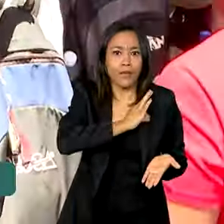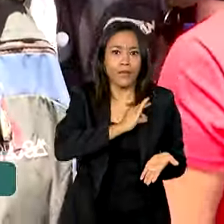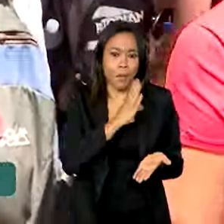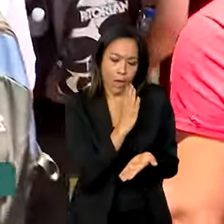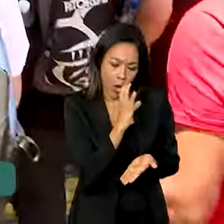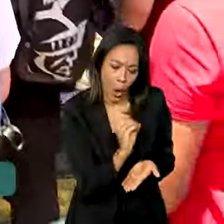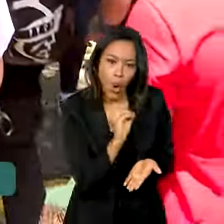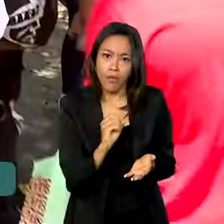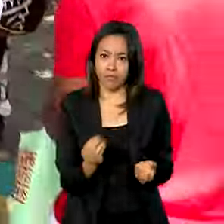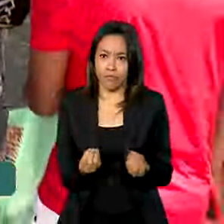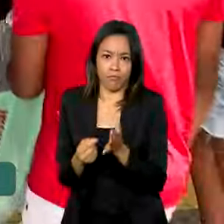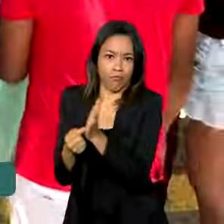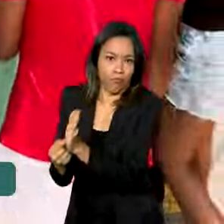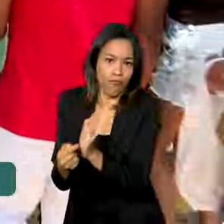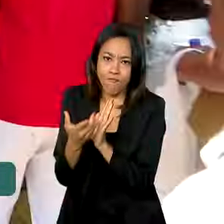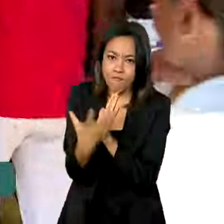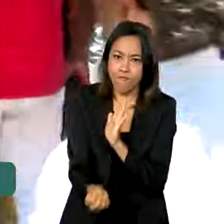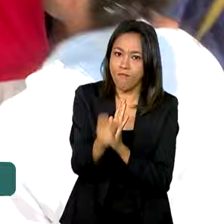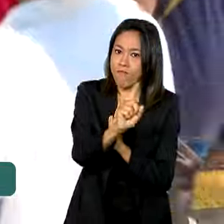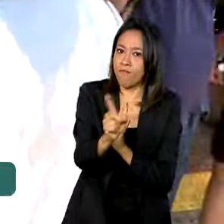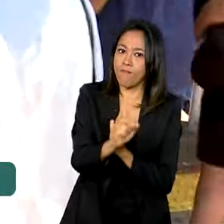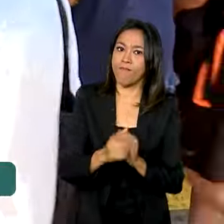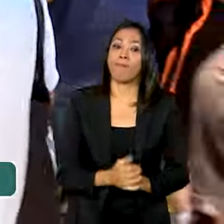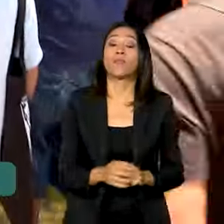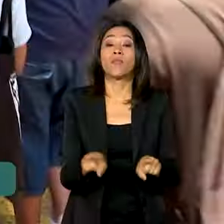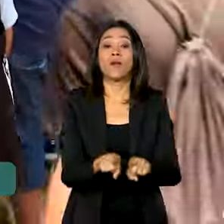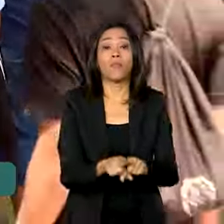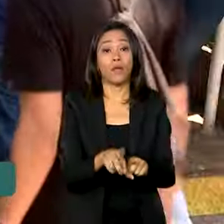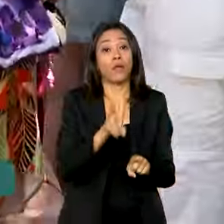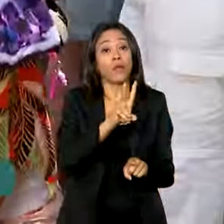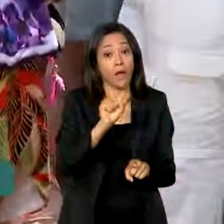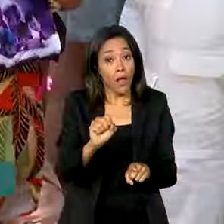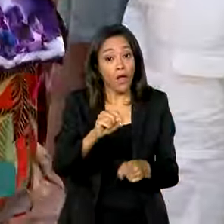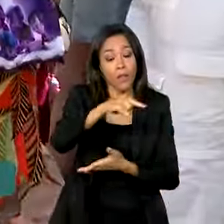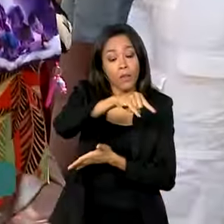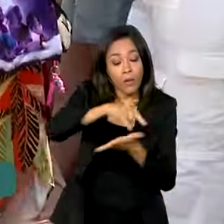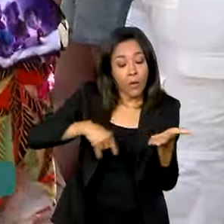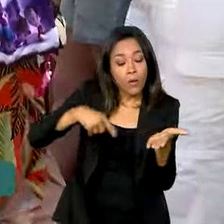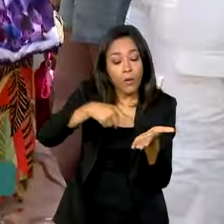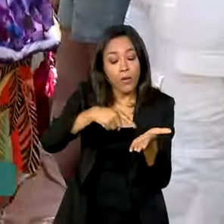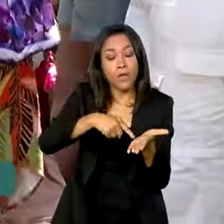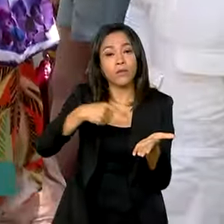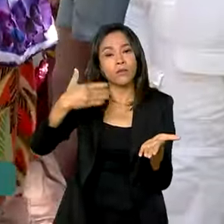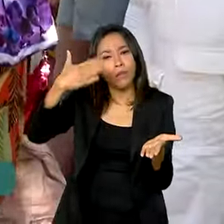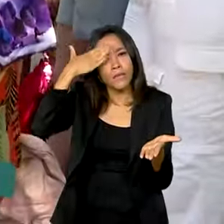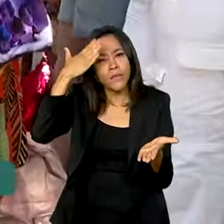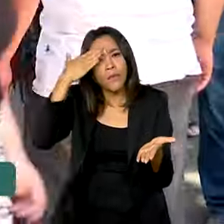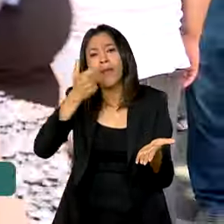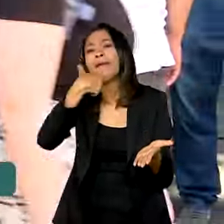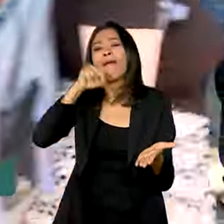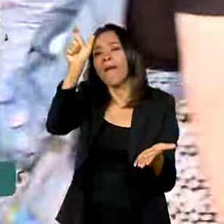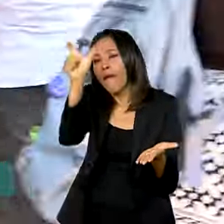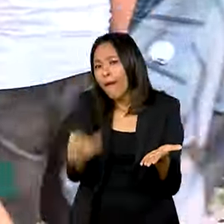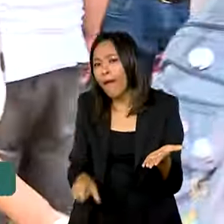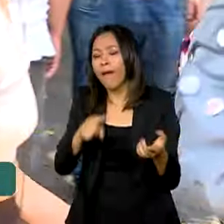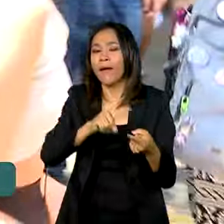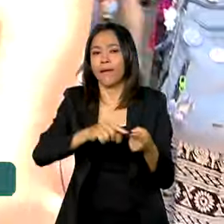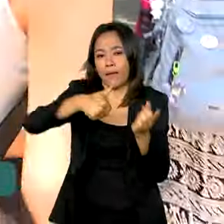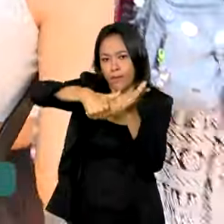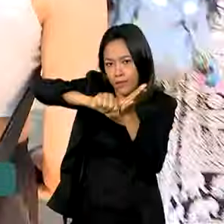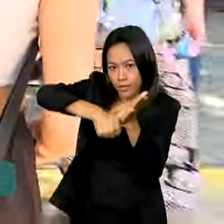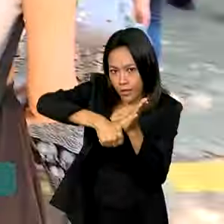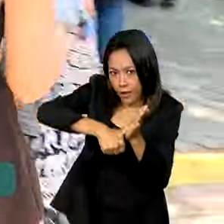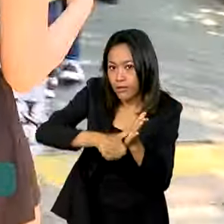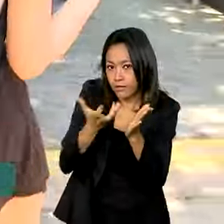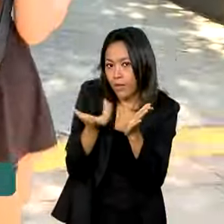mais segurança ao exame. Também são considerados documentos válidos para identificação do participante cédulas de